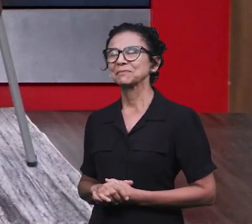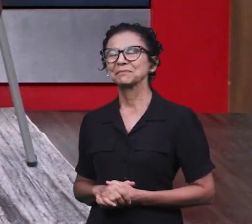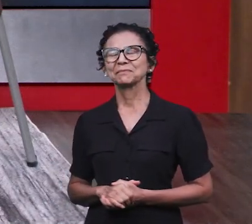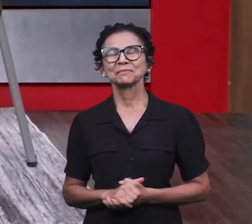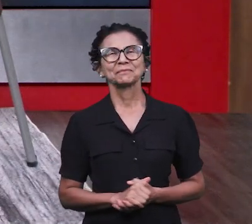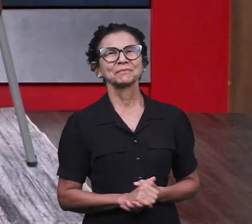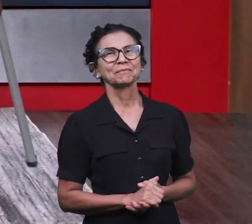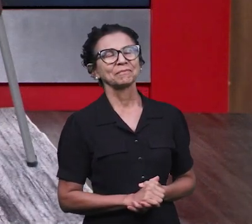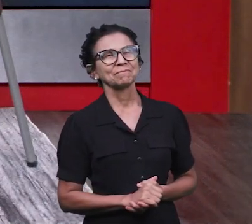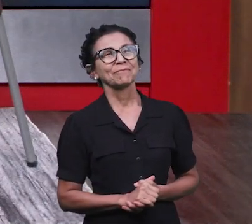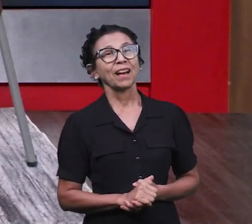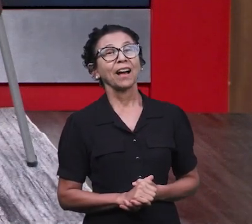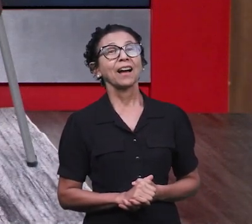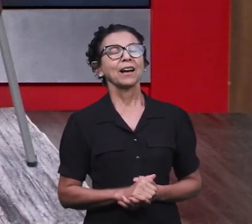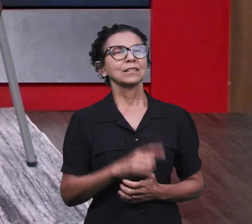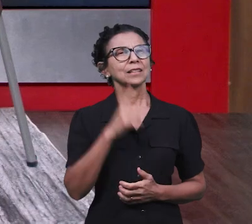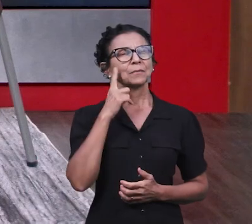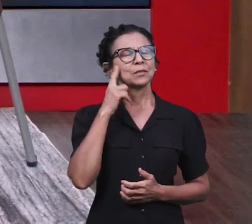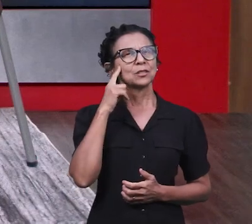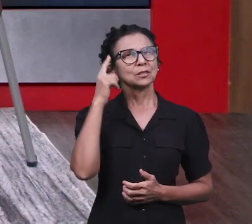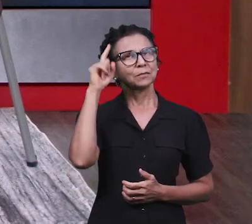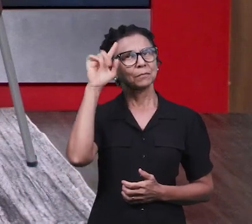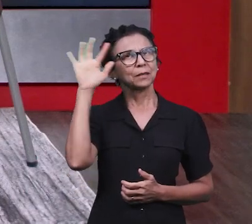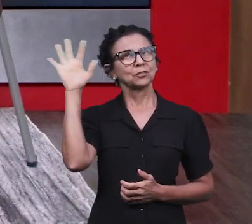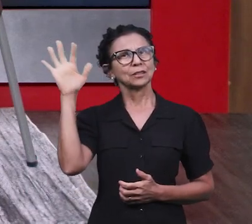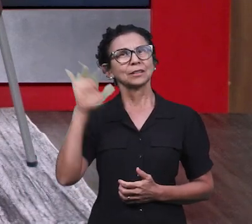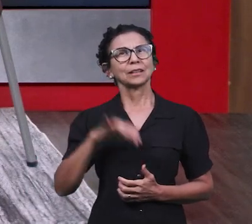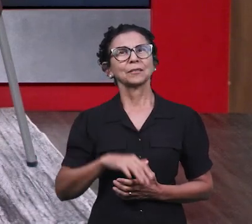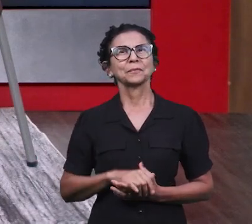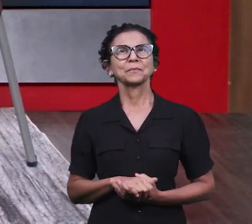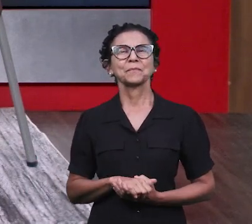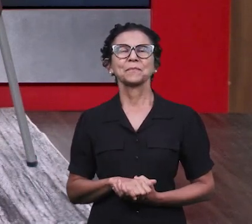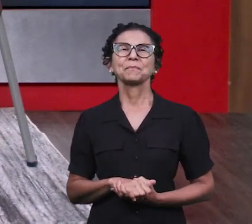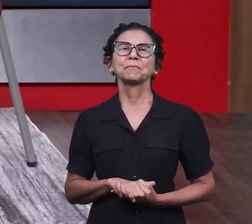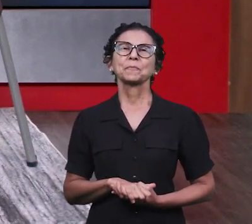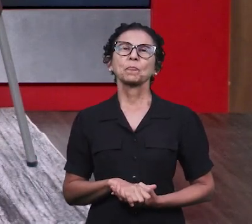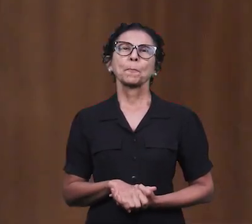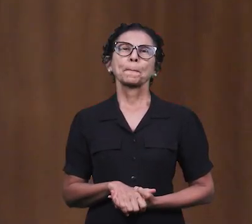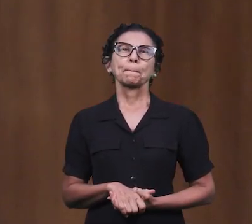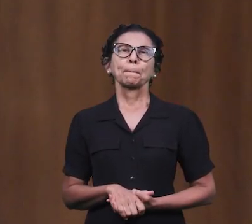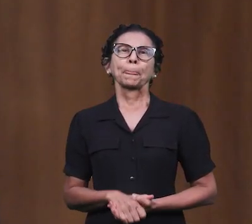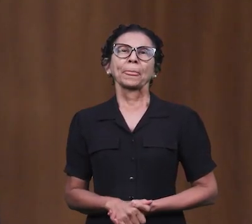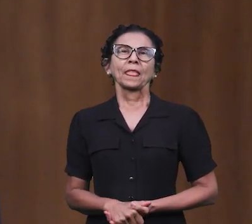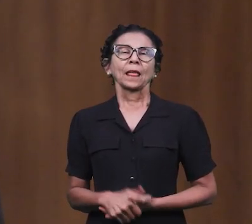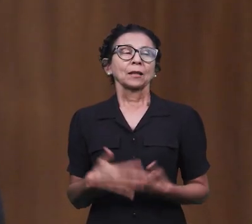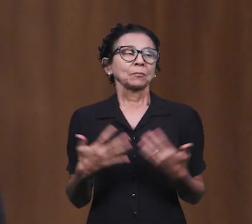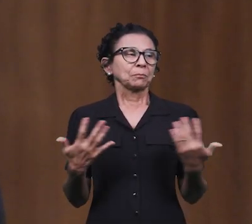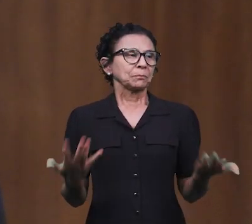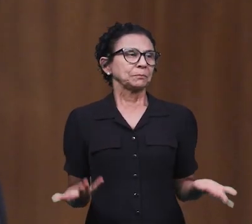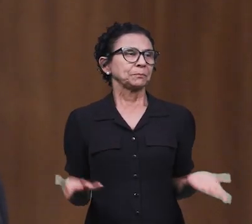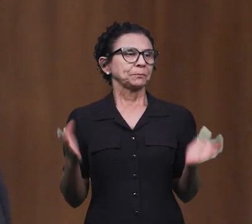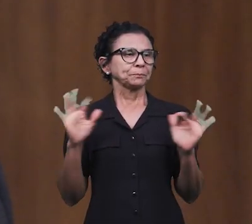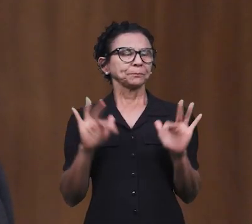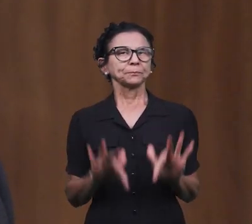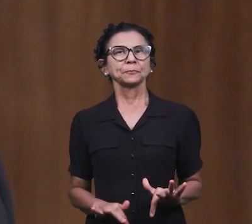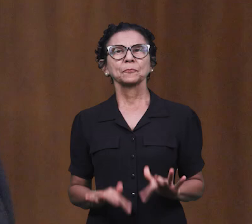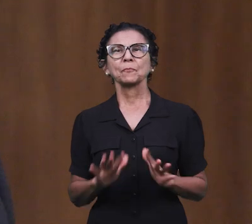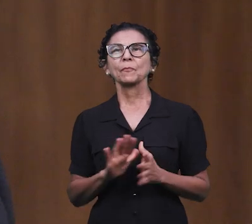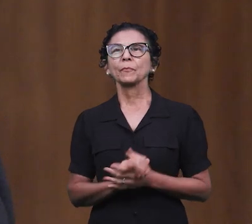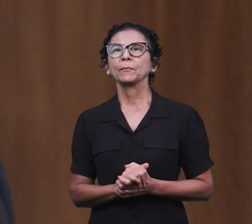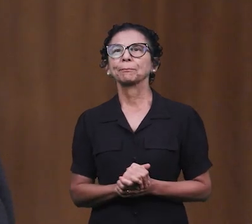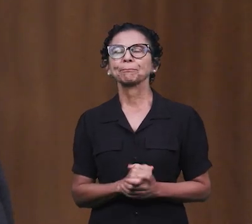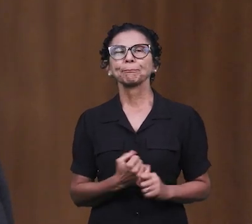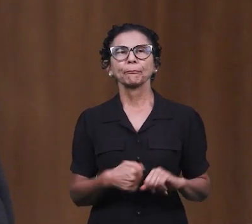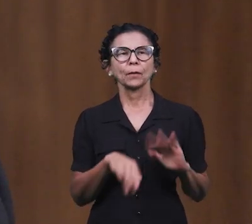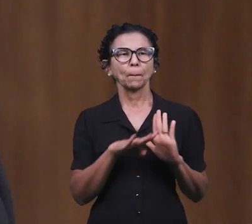ideia bem interessante do que nós estamos falando. Bem, chegamos ao fim de mais um programa.